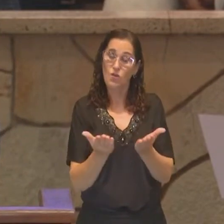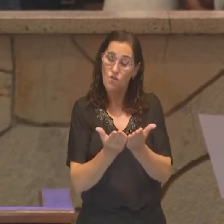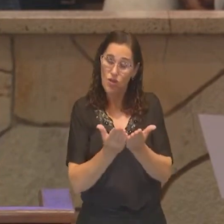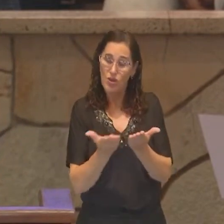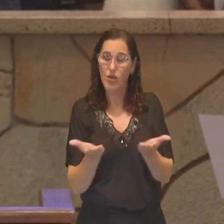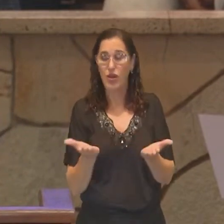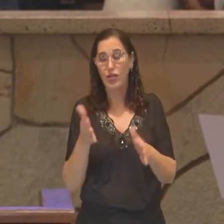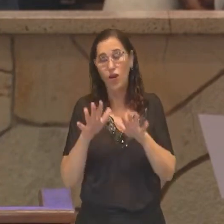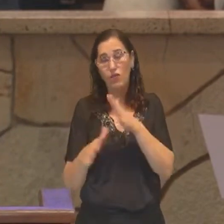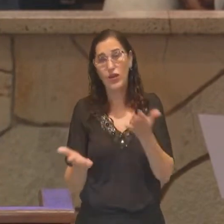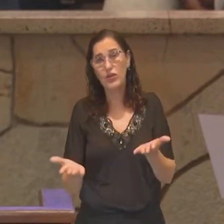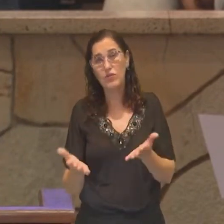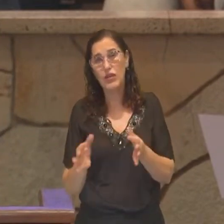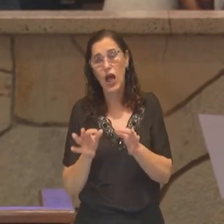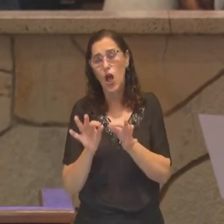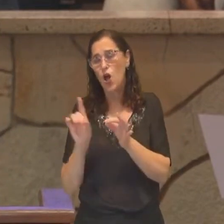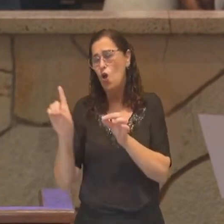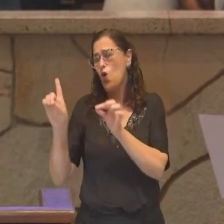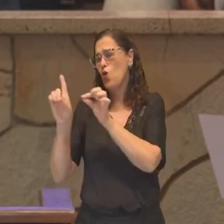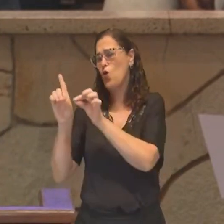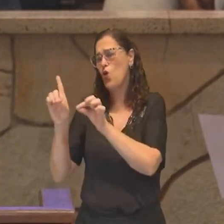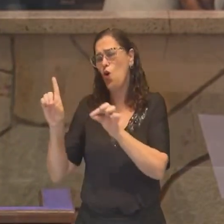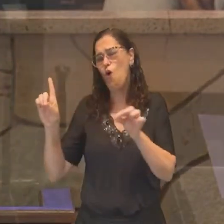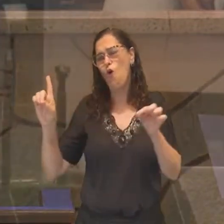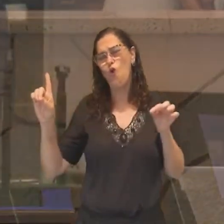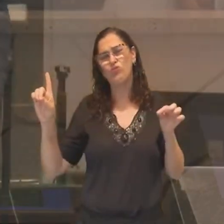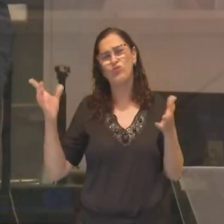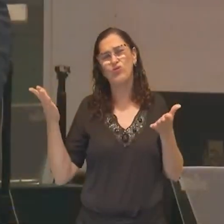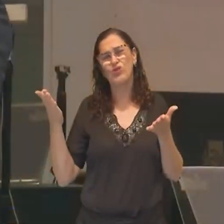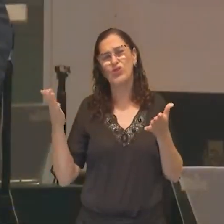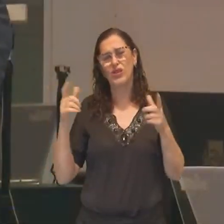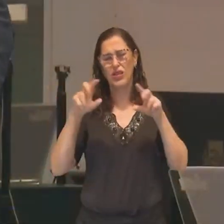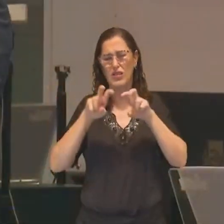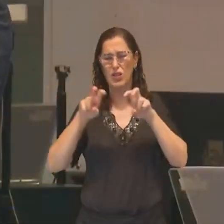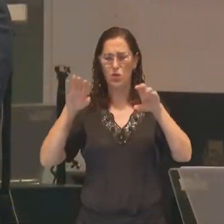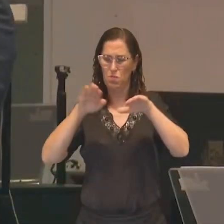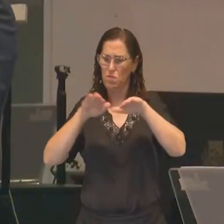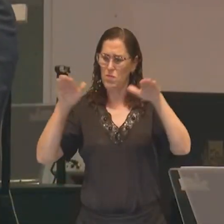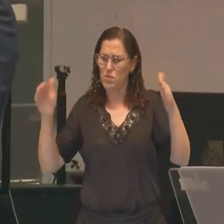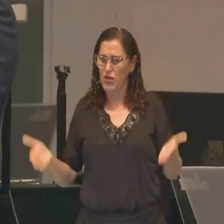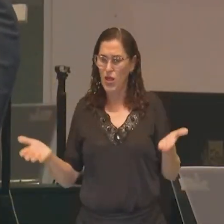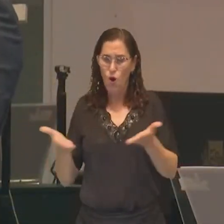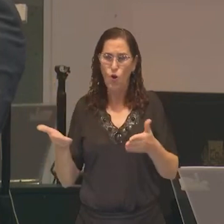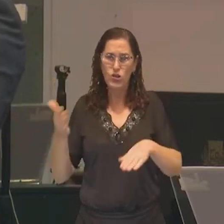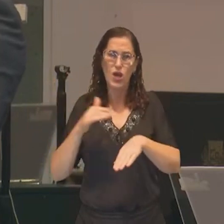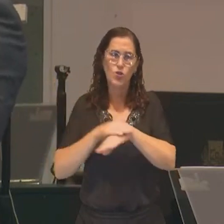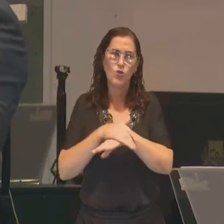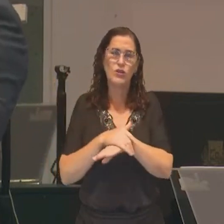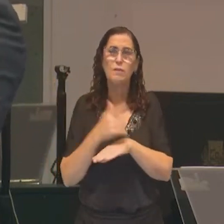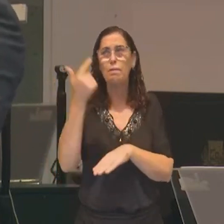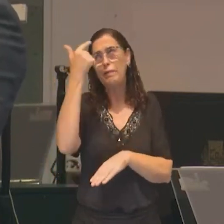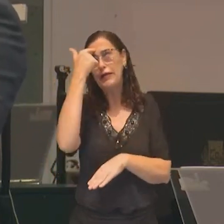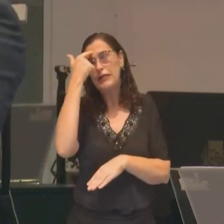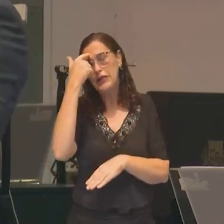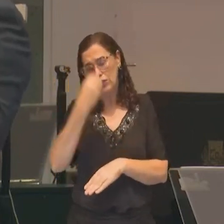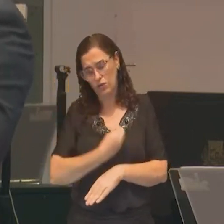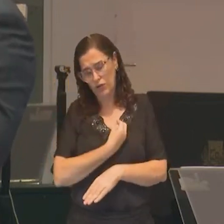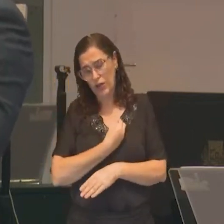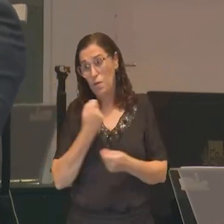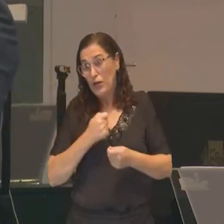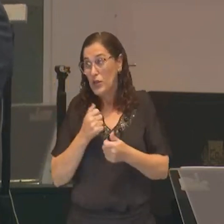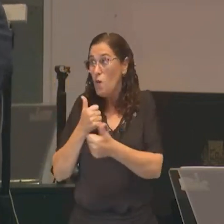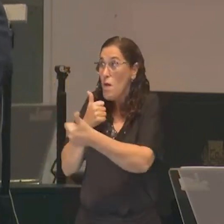Quem sabe você está distante desse lugar, dessa mesa, e você nessa noite está pensando e repensando a sua vida. Eu preciso